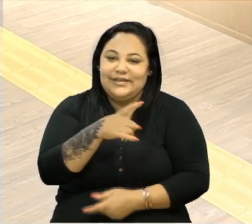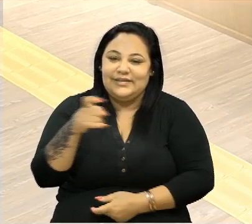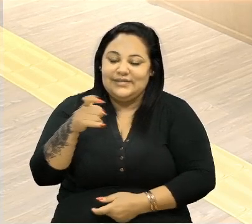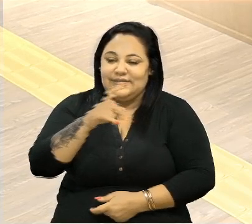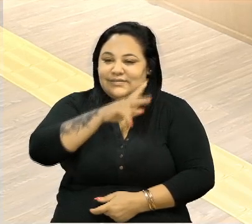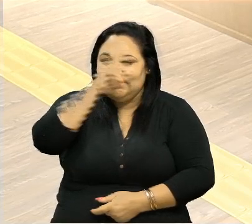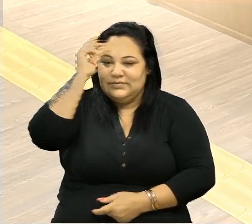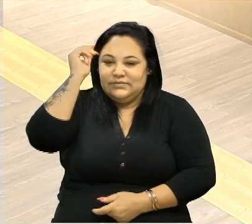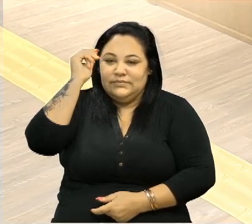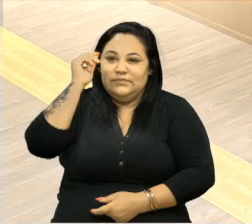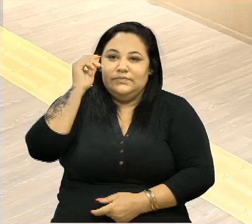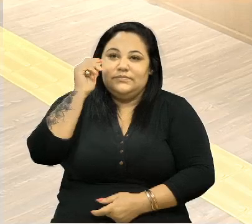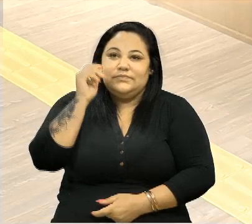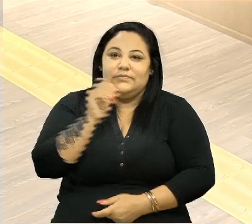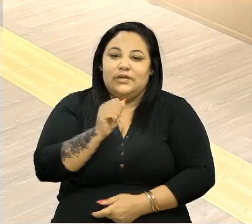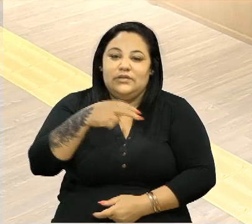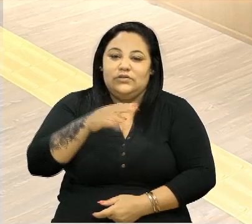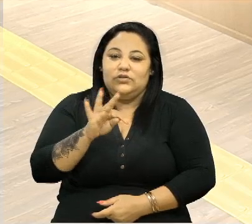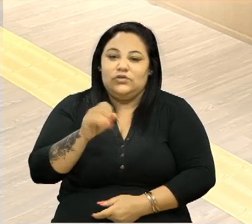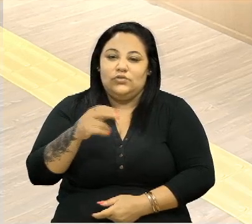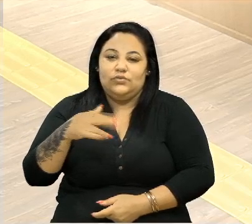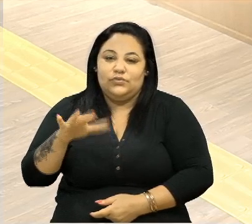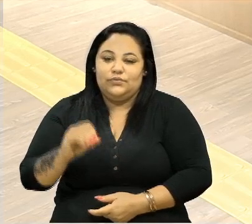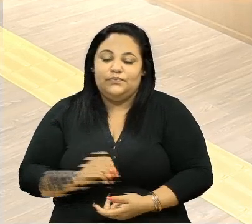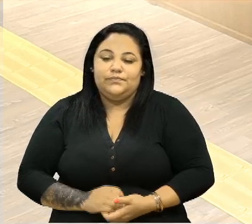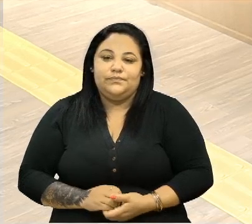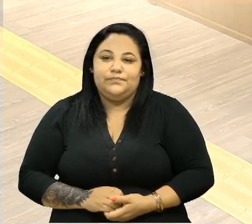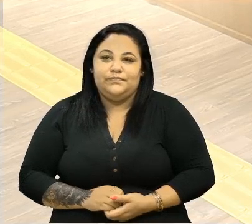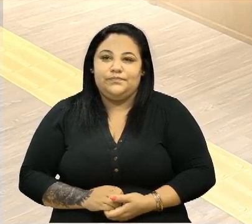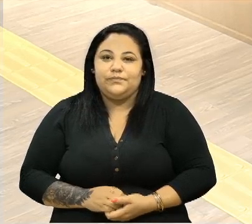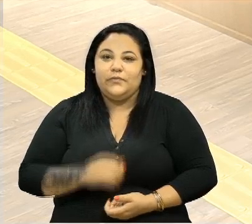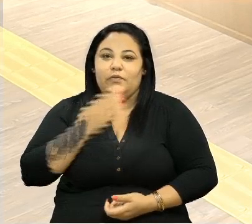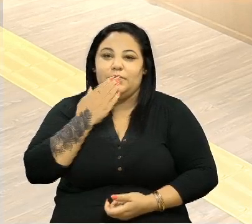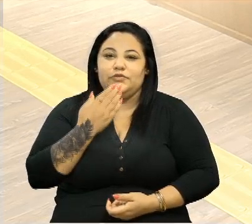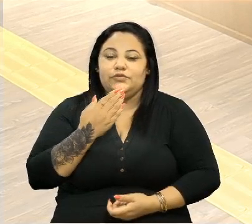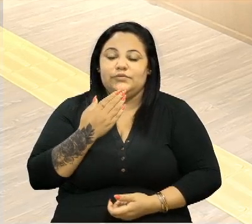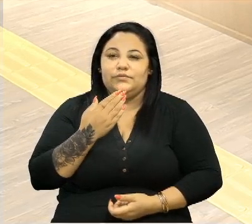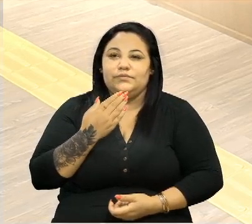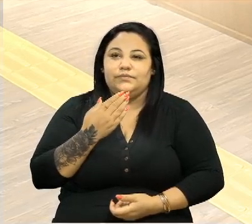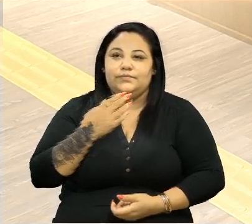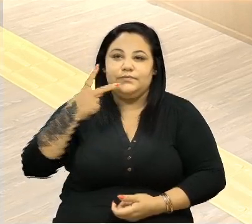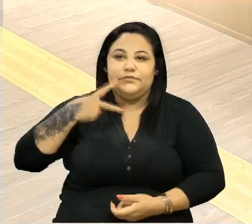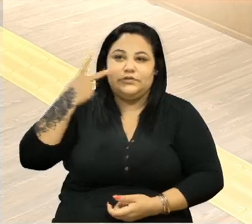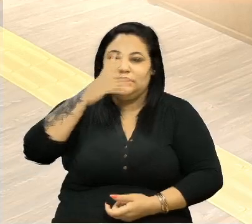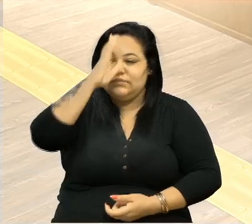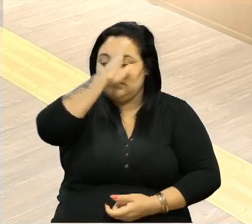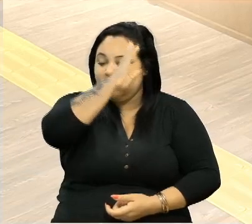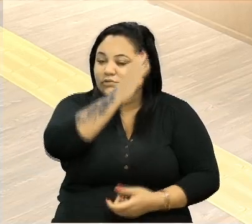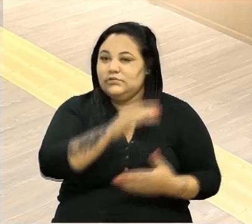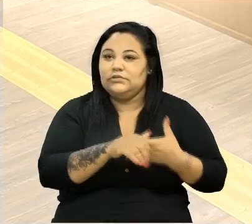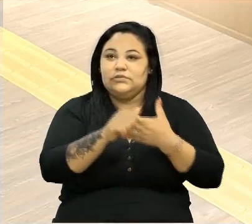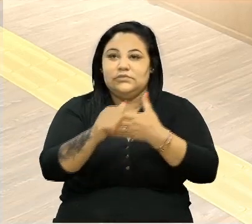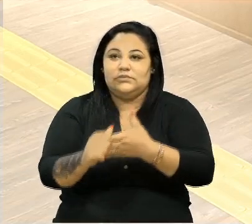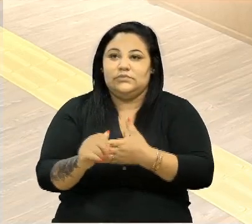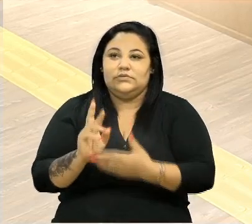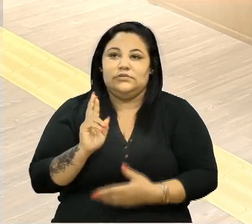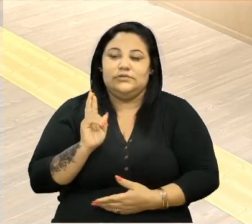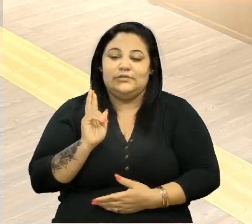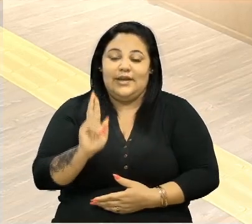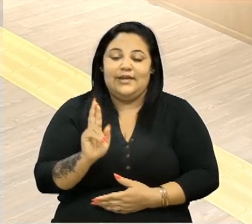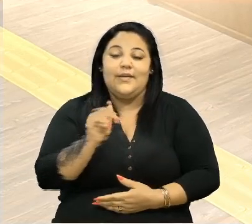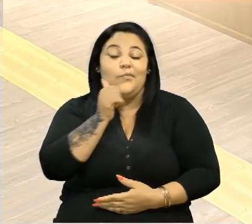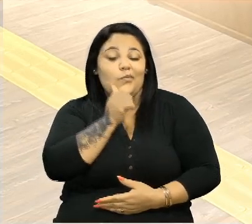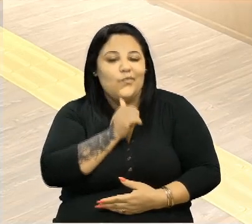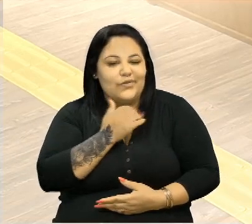Antônio Feldman, Antoninho Feldman, que está aqui conosco. Solicito, então, ao vereador Bressan que acompanhe a representante